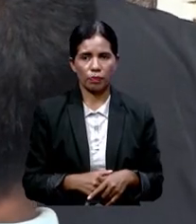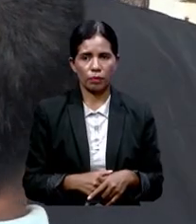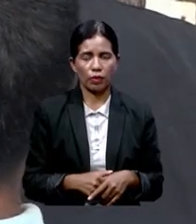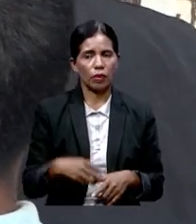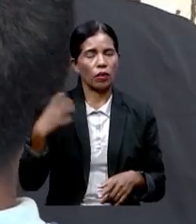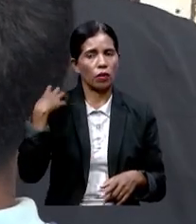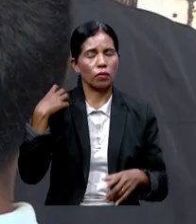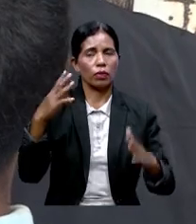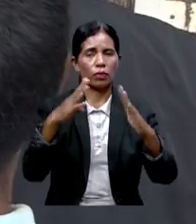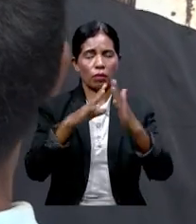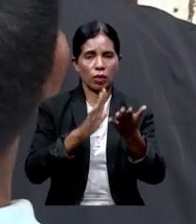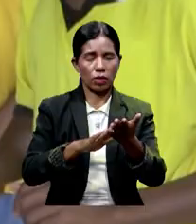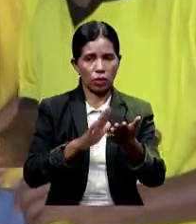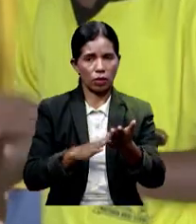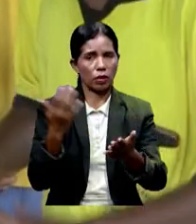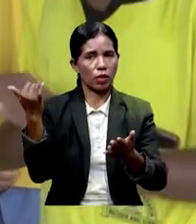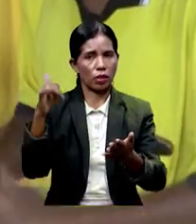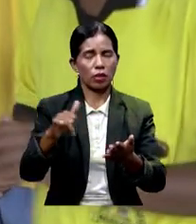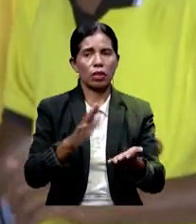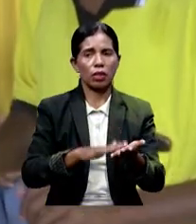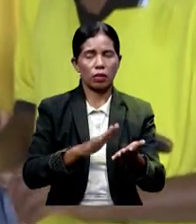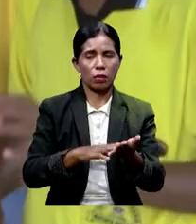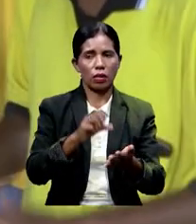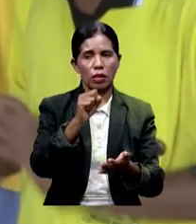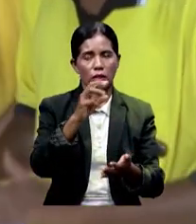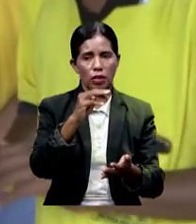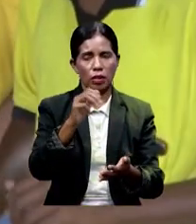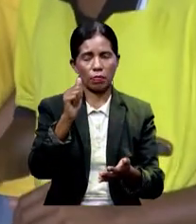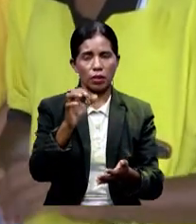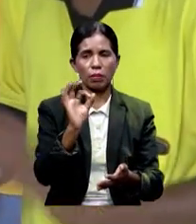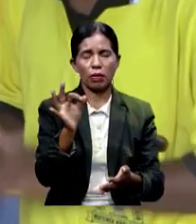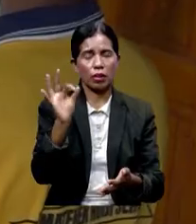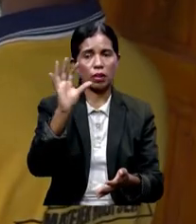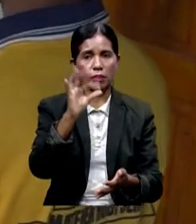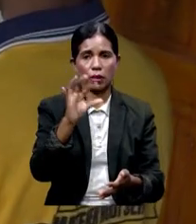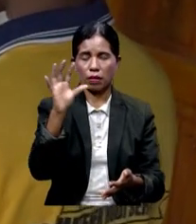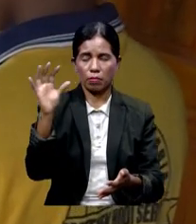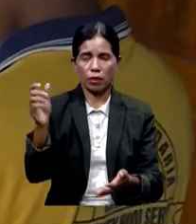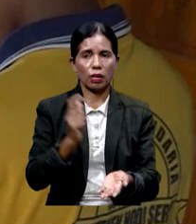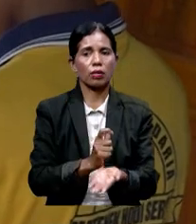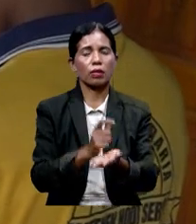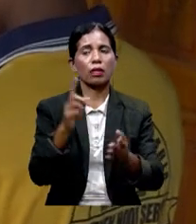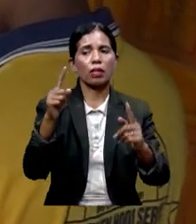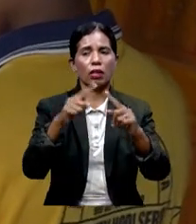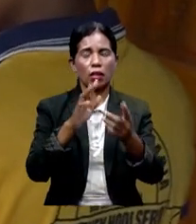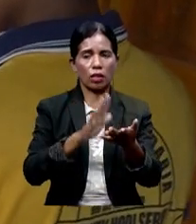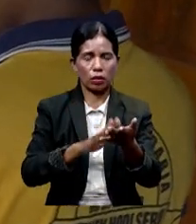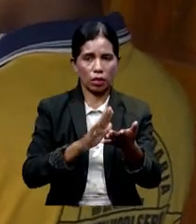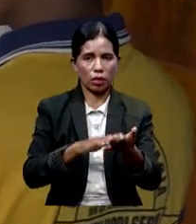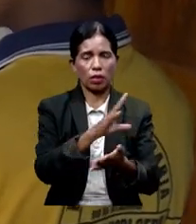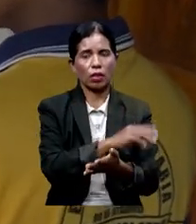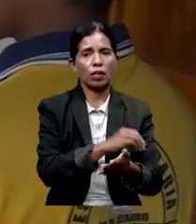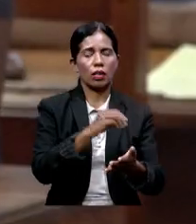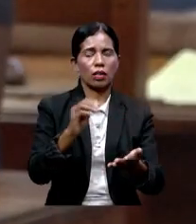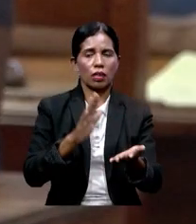Edifício Escola NB Daudau Ne, Escola Secundária Geral 99 Atauro utiliza, pertence à Escola Ensino Básico Filial